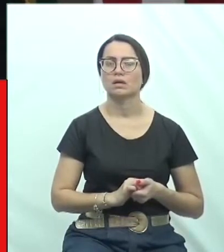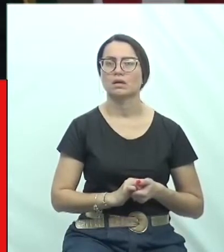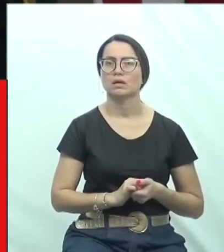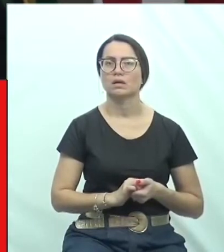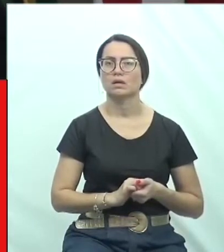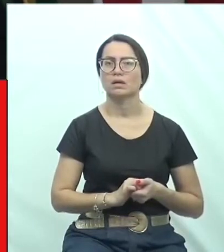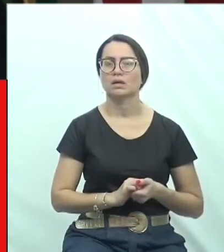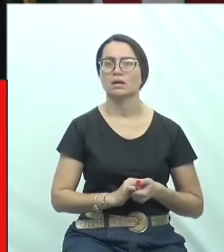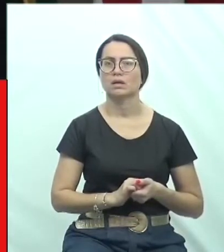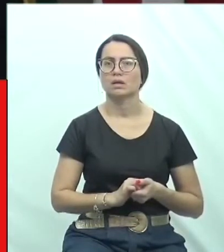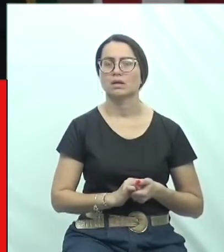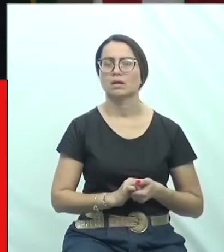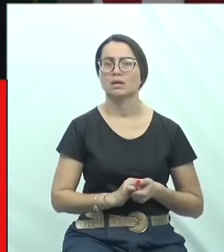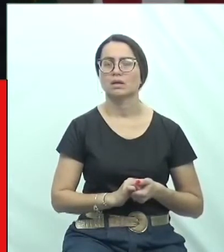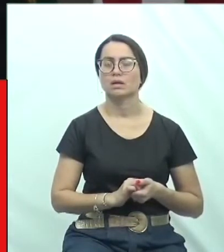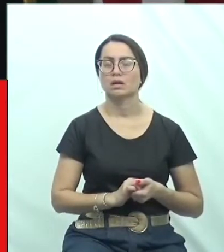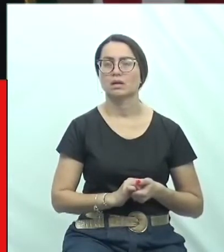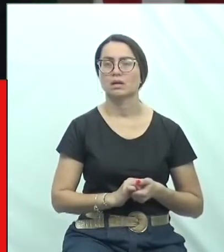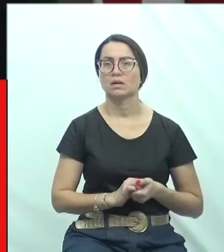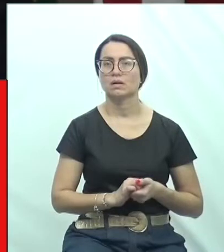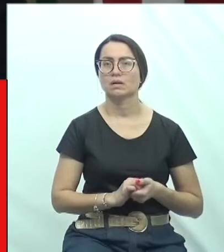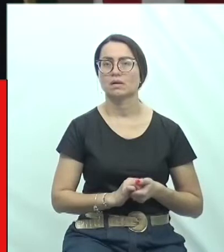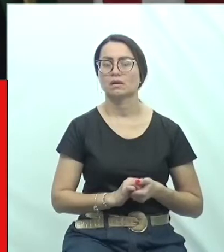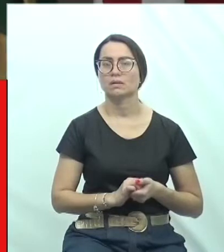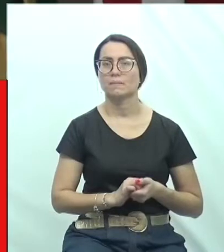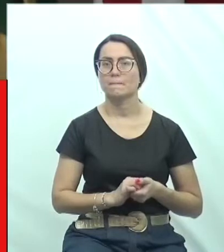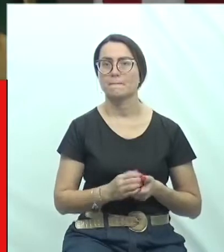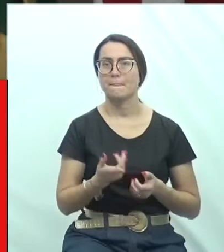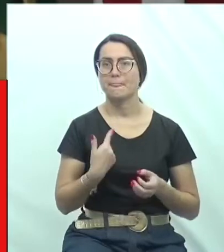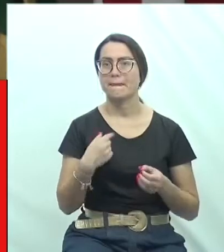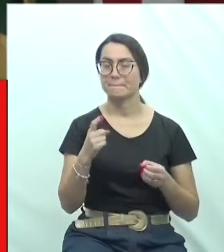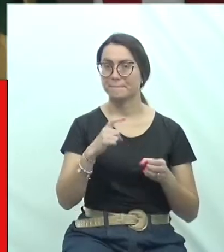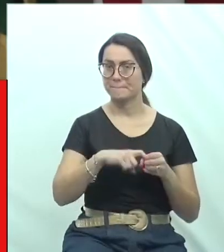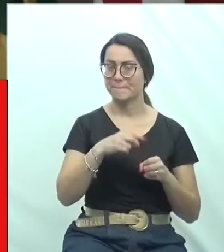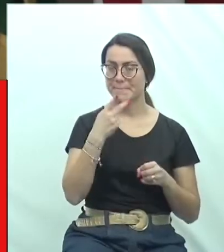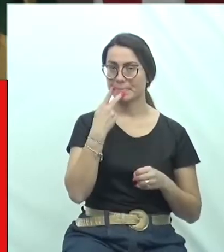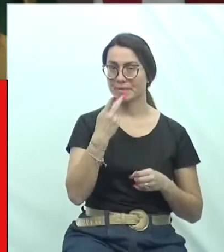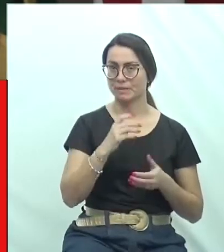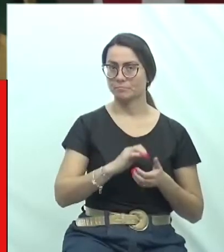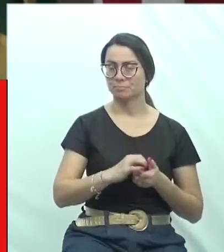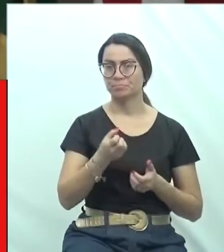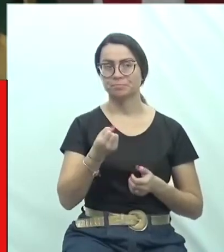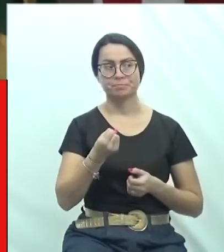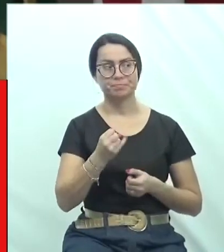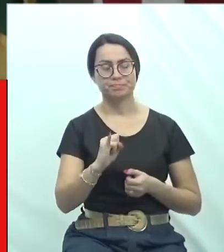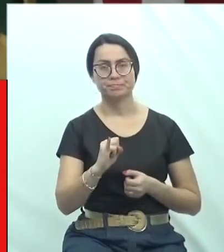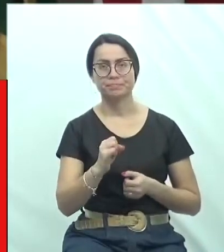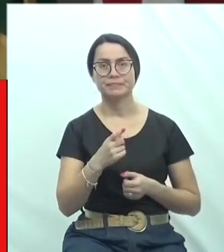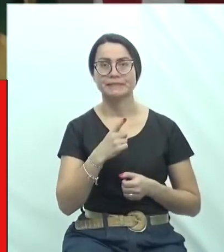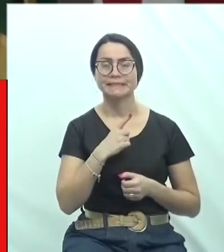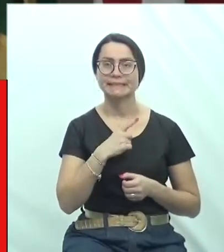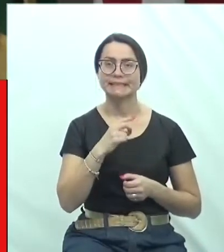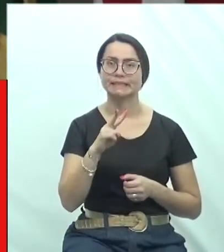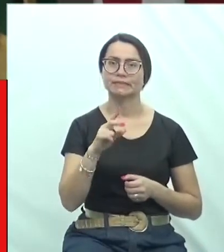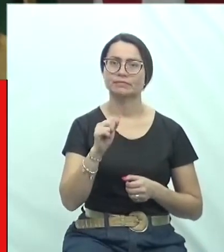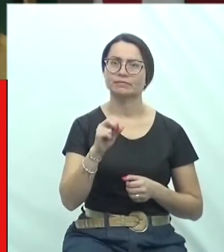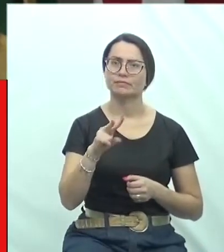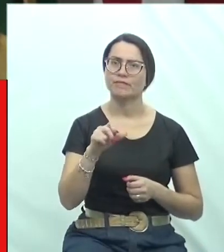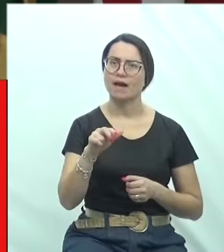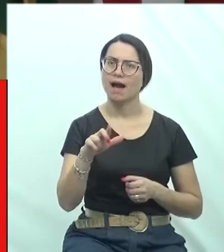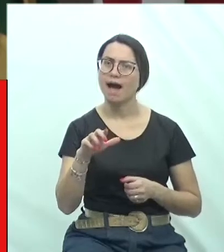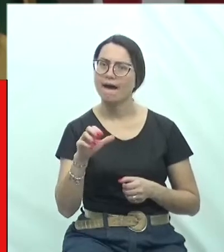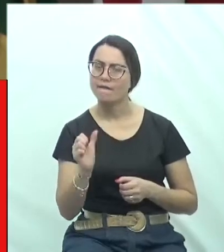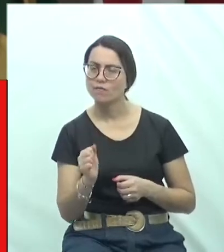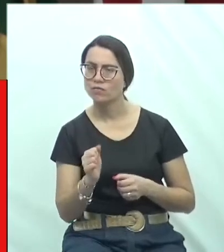né? E a questão toda, volto a frisar, se nós temos uma válvula, sei lá como se chama, não, né?